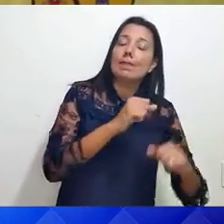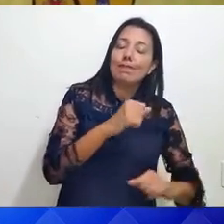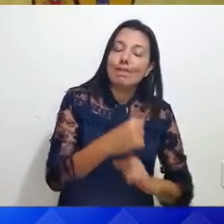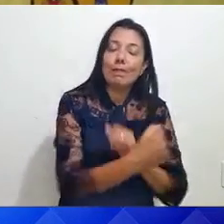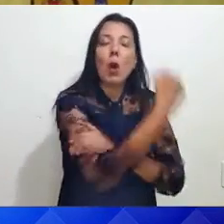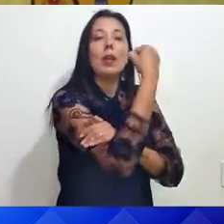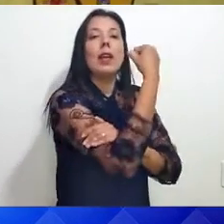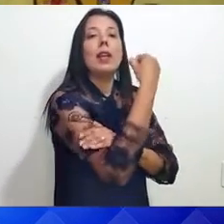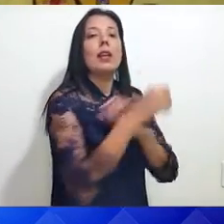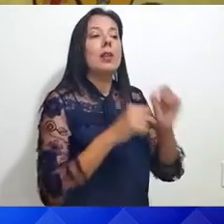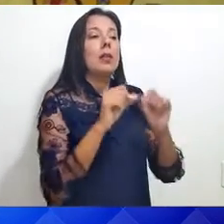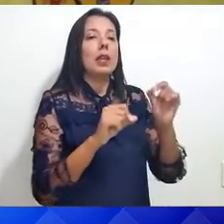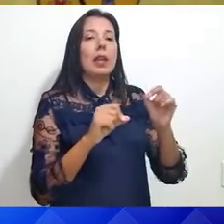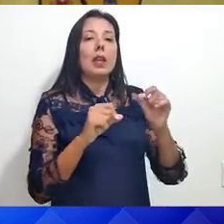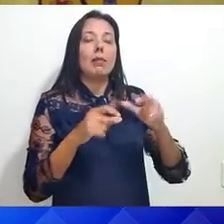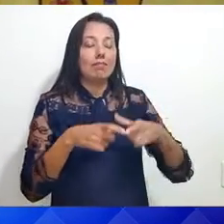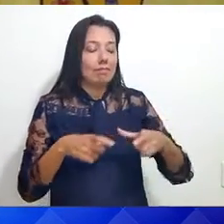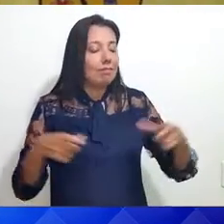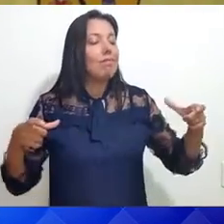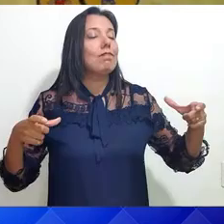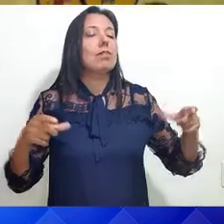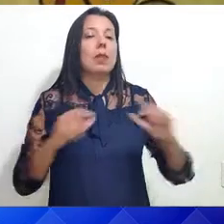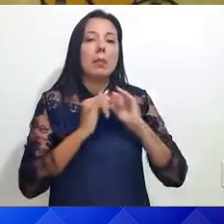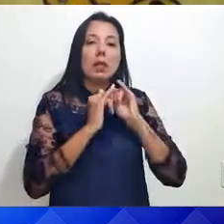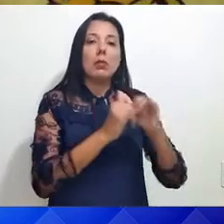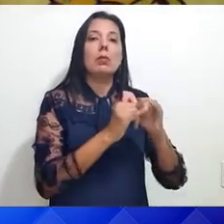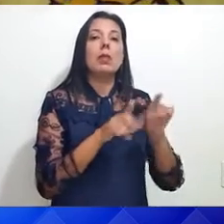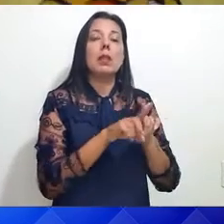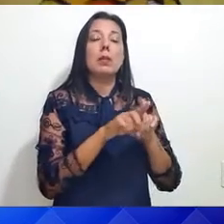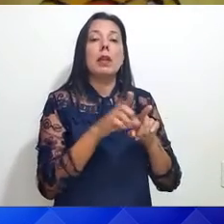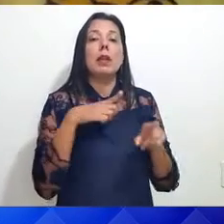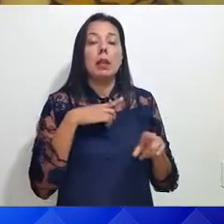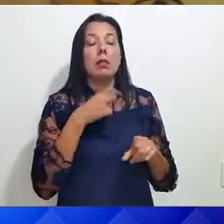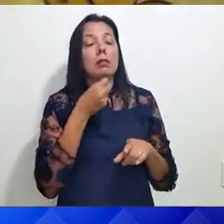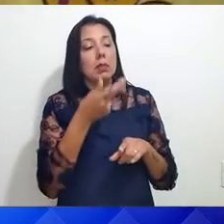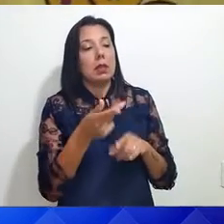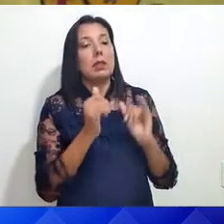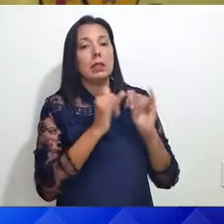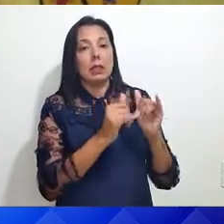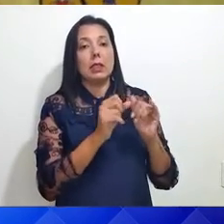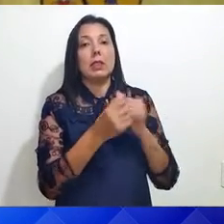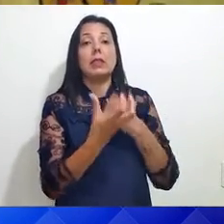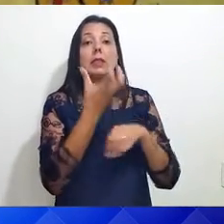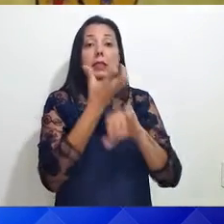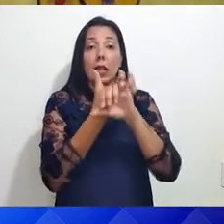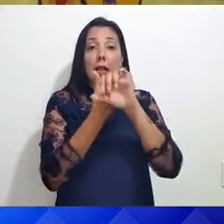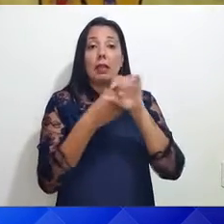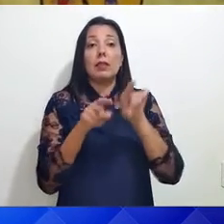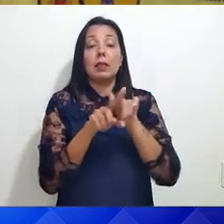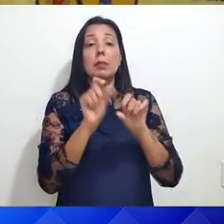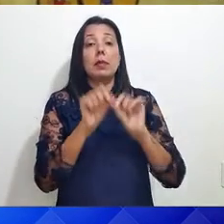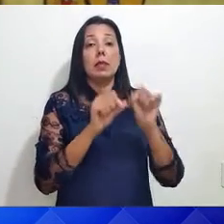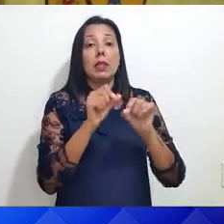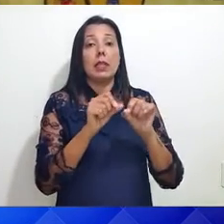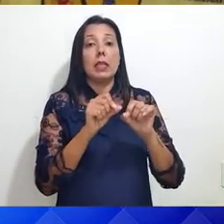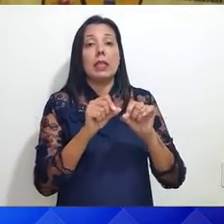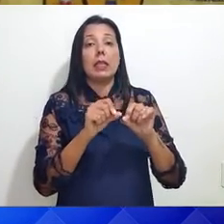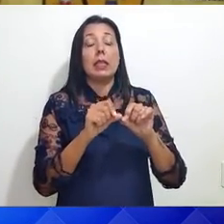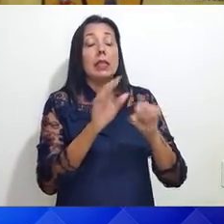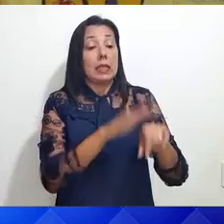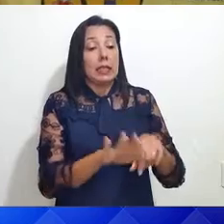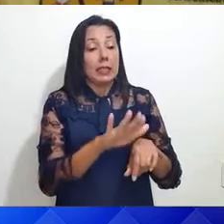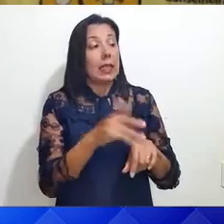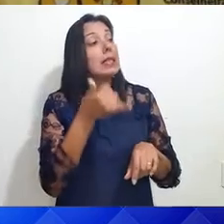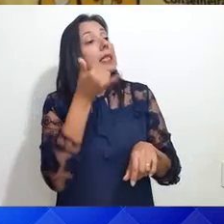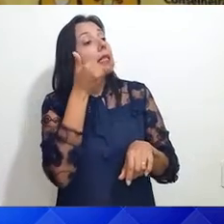ligue 190. Alguém vai achar um Conselheiro Tutelar aí para poder a gente acionar junto, para fazer trabalho junto, trabalhar em equipe,